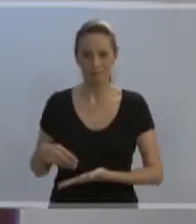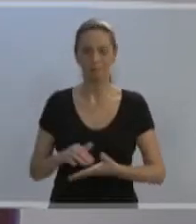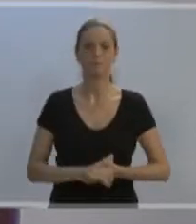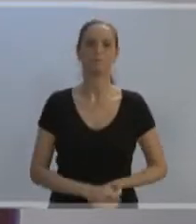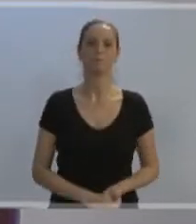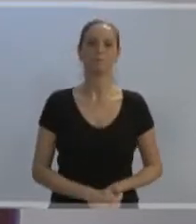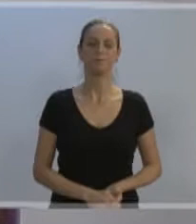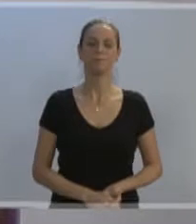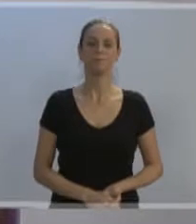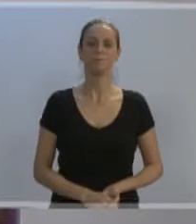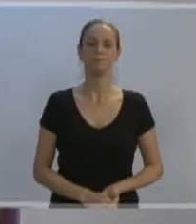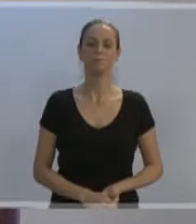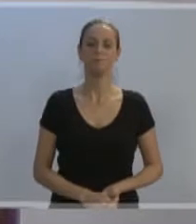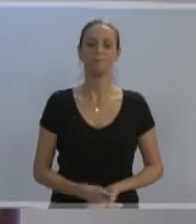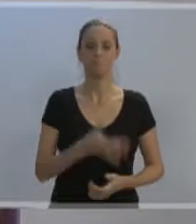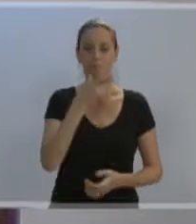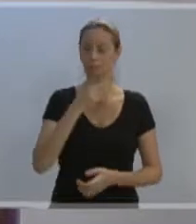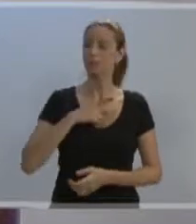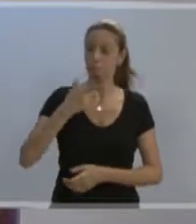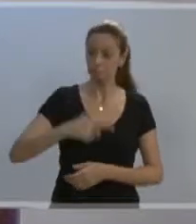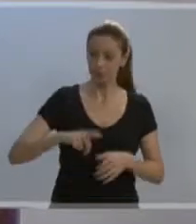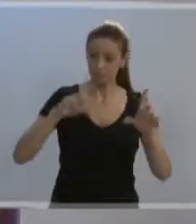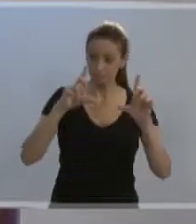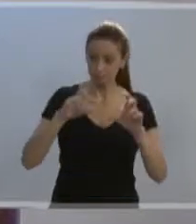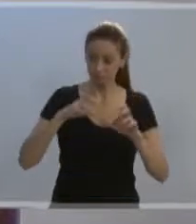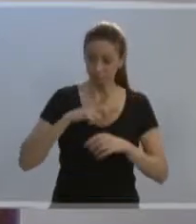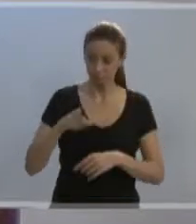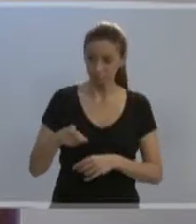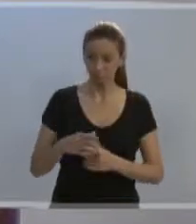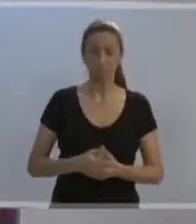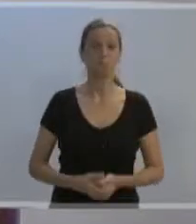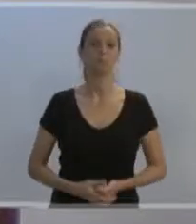leitura. Acho que tem mais fotos aí, Ari.